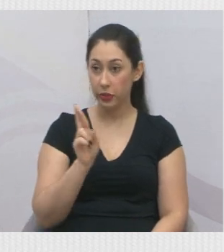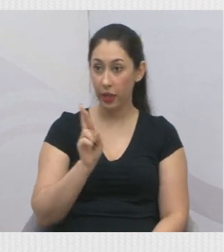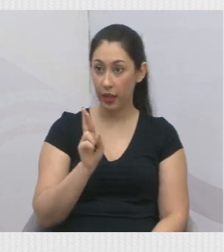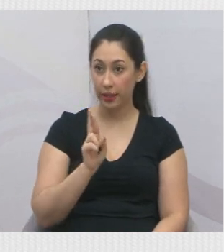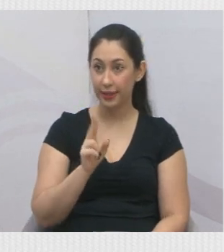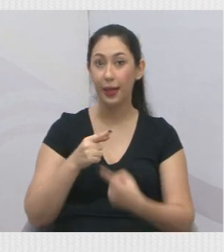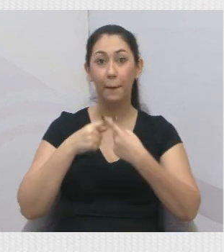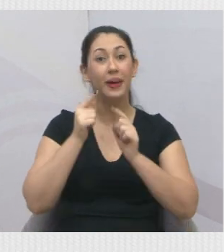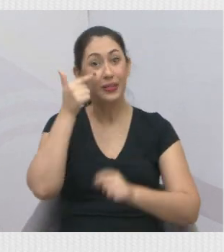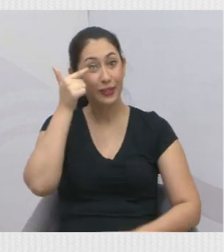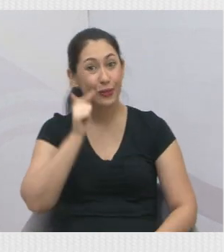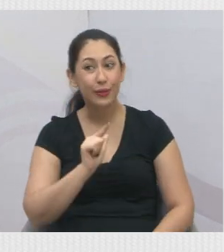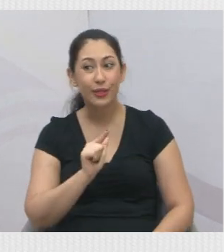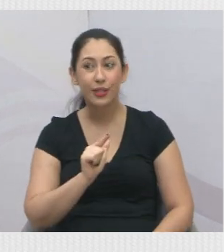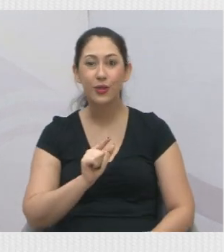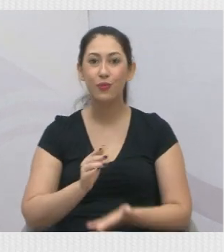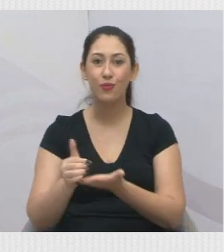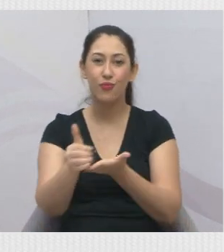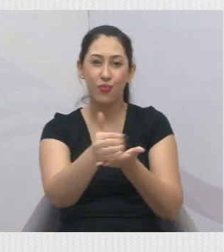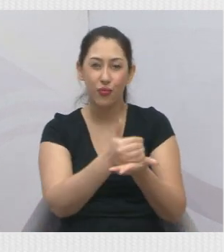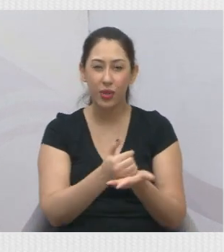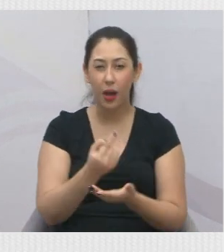R$ 966.013.000, na qual foi arrecadado